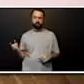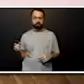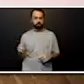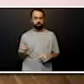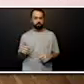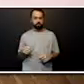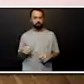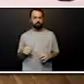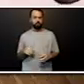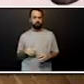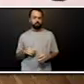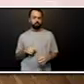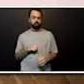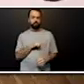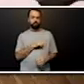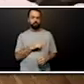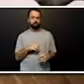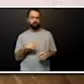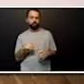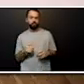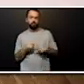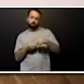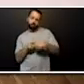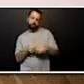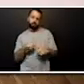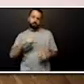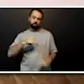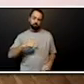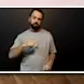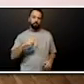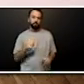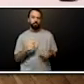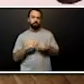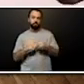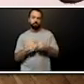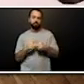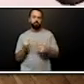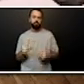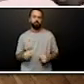Pode ser um valor que eu somo, subtraio, multiplico,